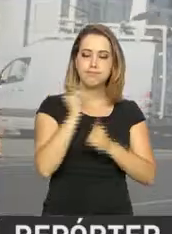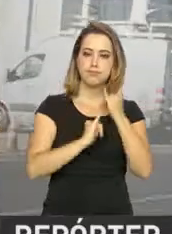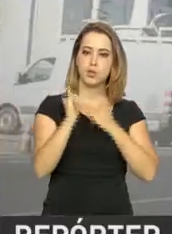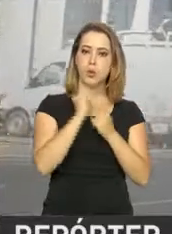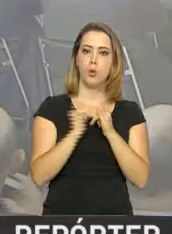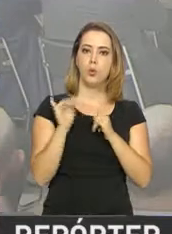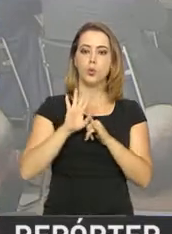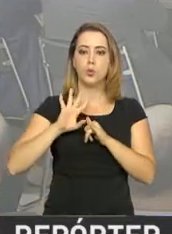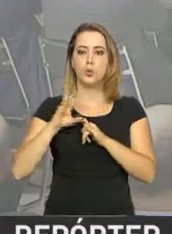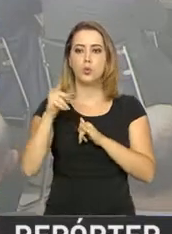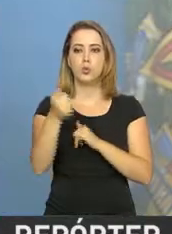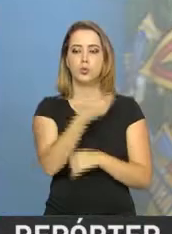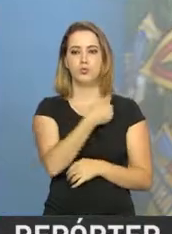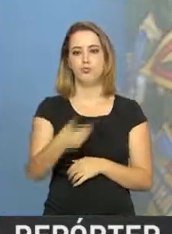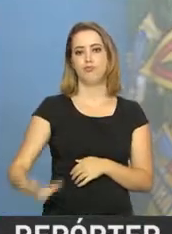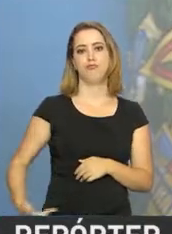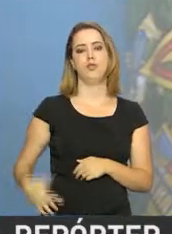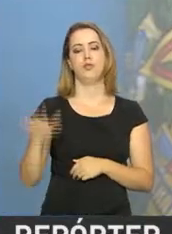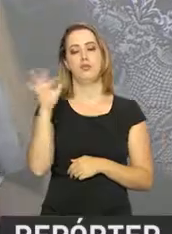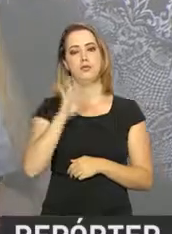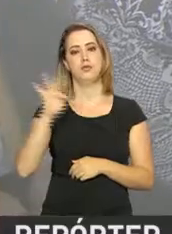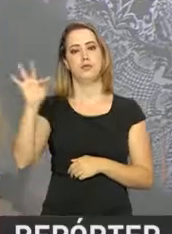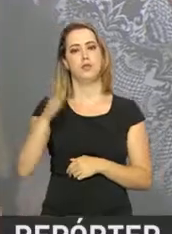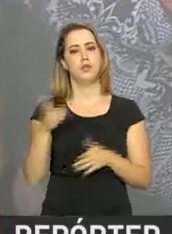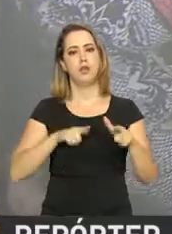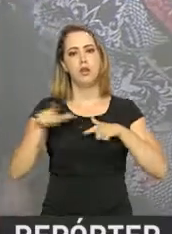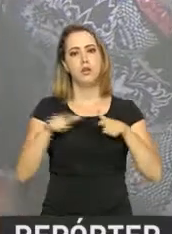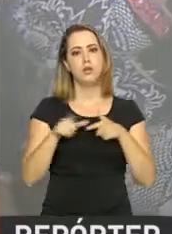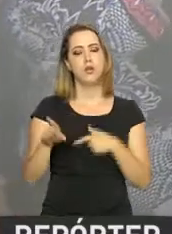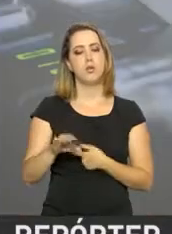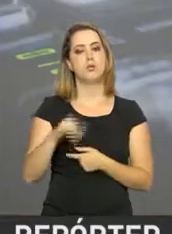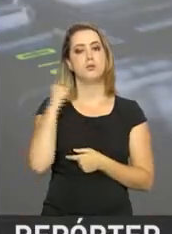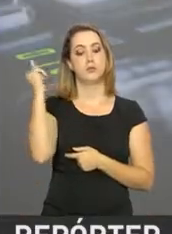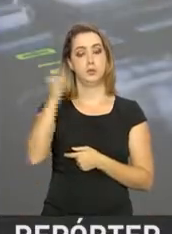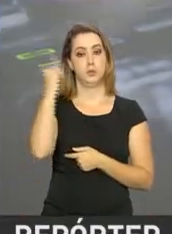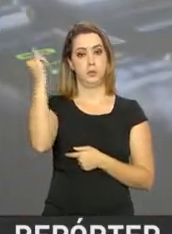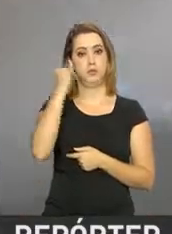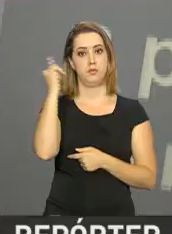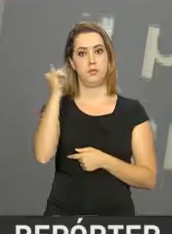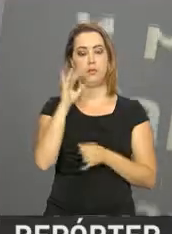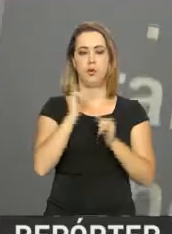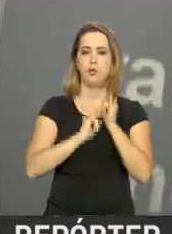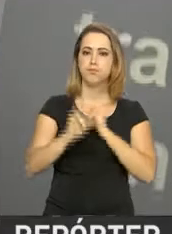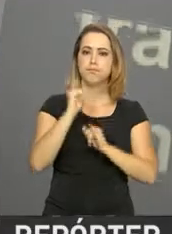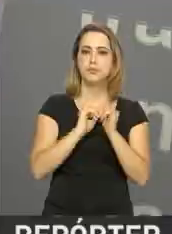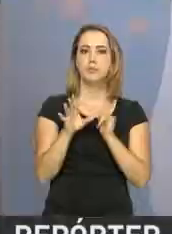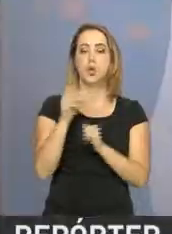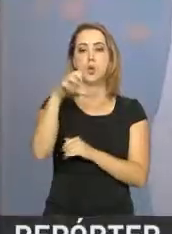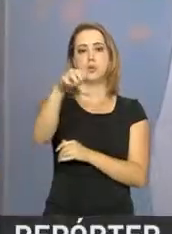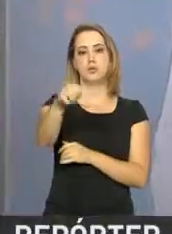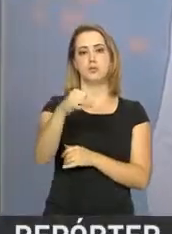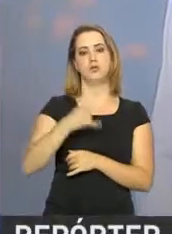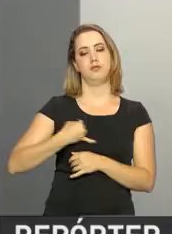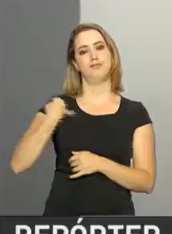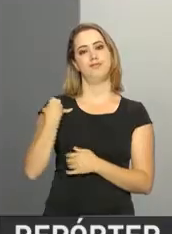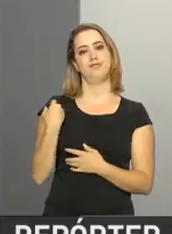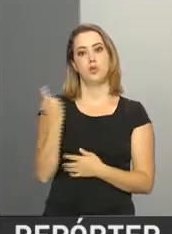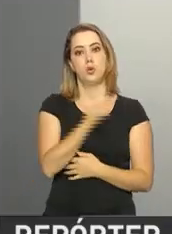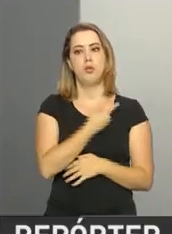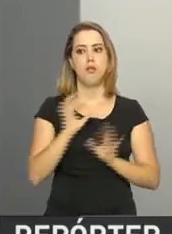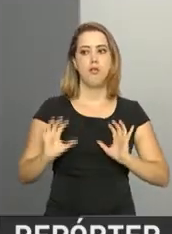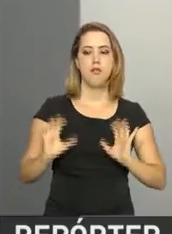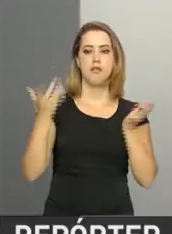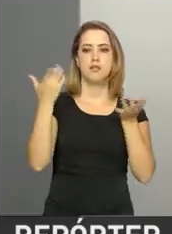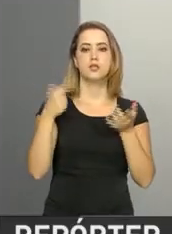ações do governo federal com notícias importantes para o cidadão durante esses nove anos mostramos grandes eventos